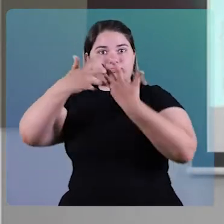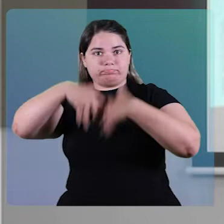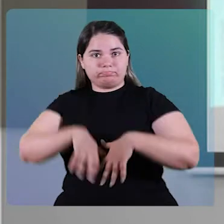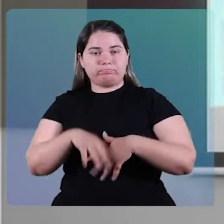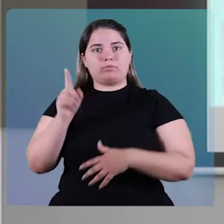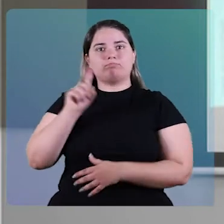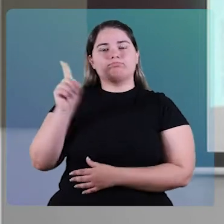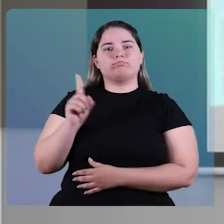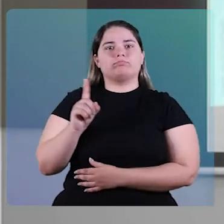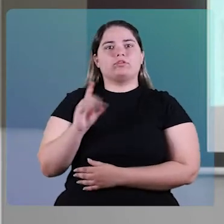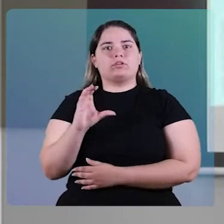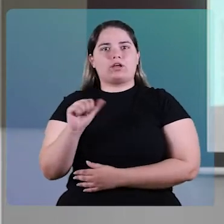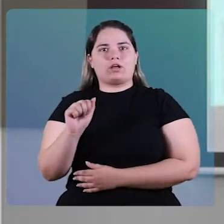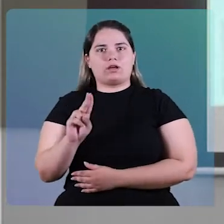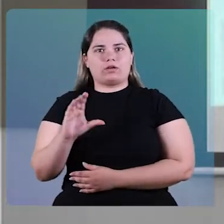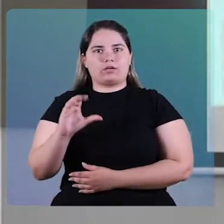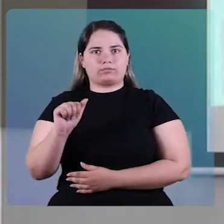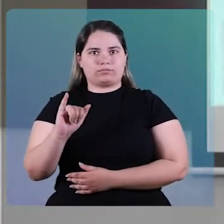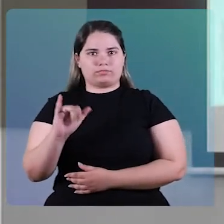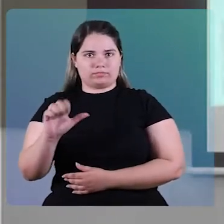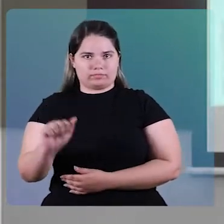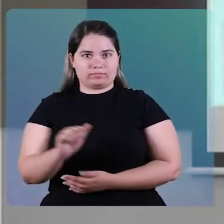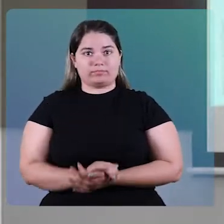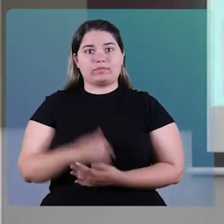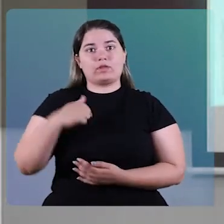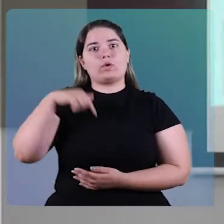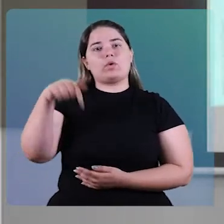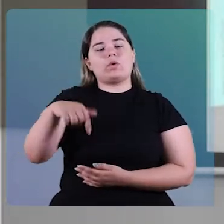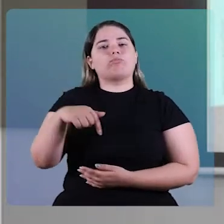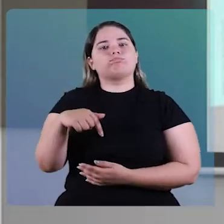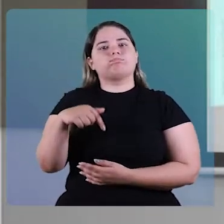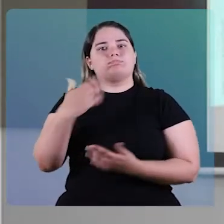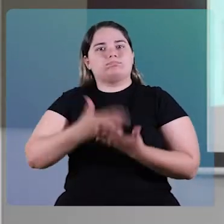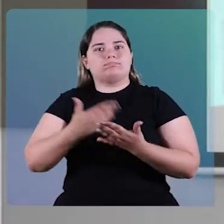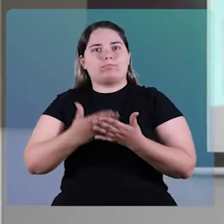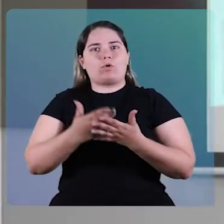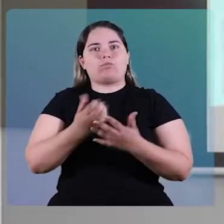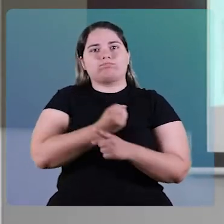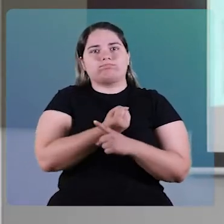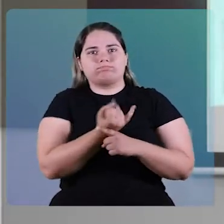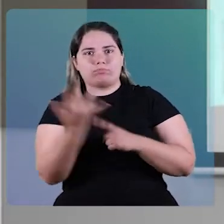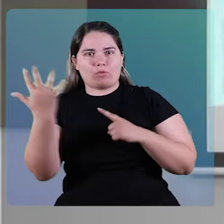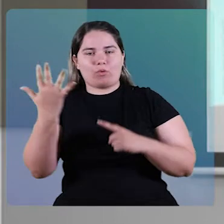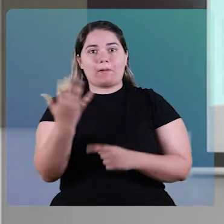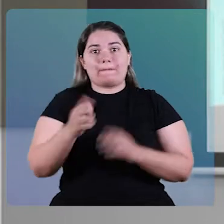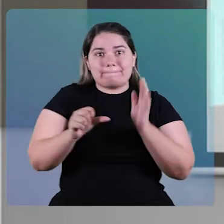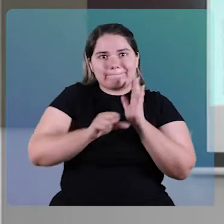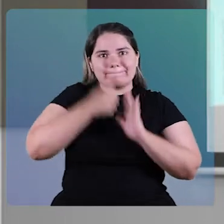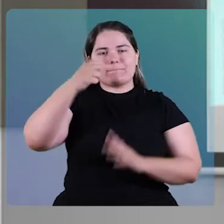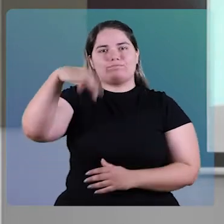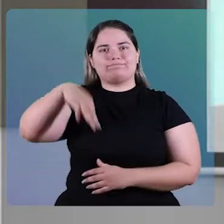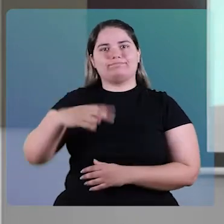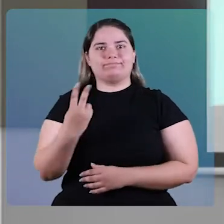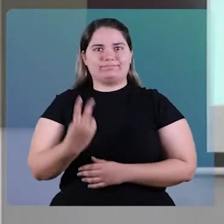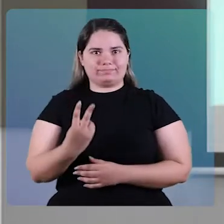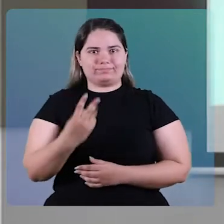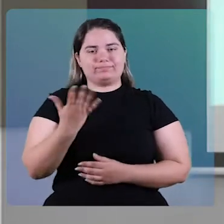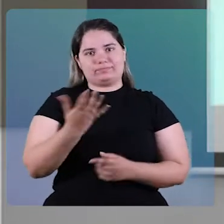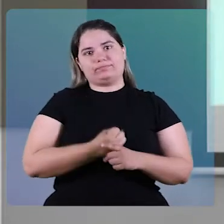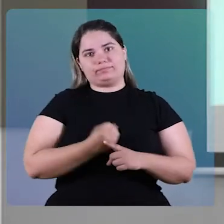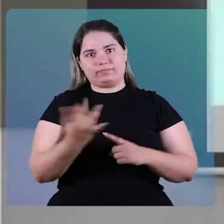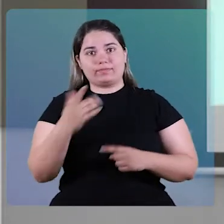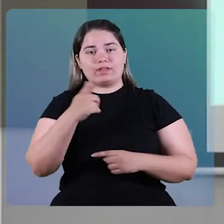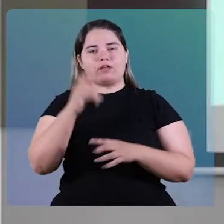Campus Caucaia, e estamos aqui com uma aula de física, a primeira, do módulo 2 de física, que